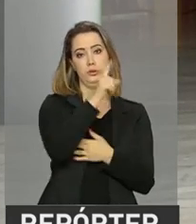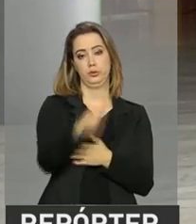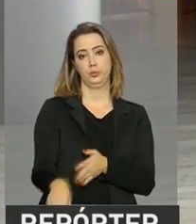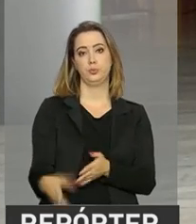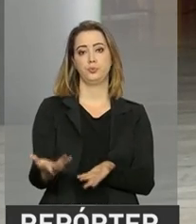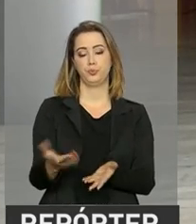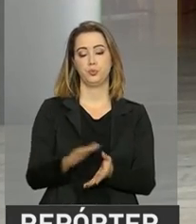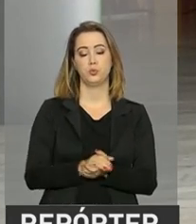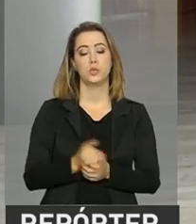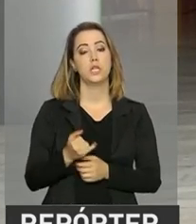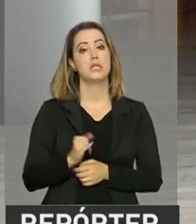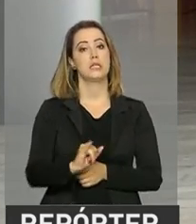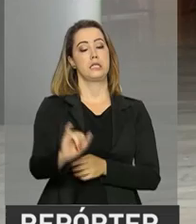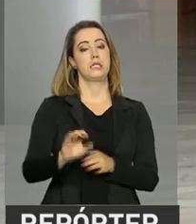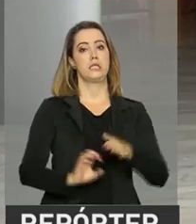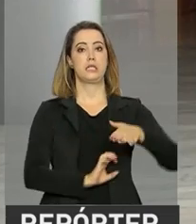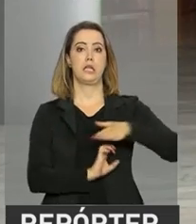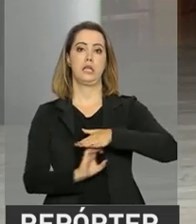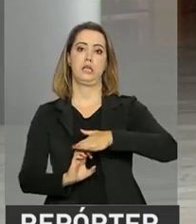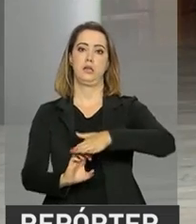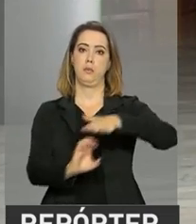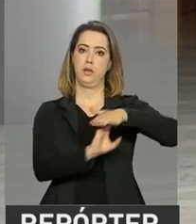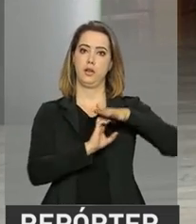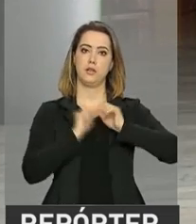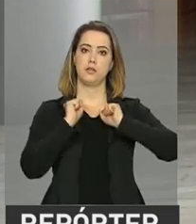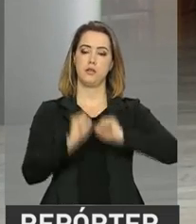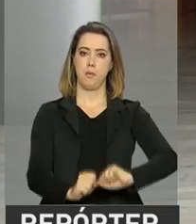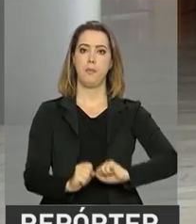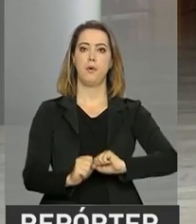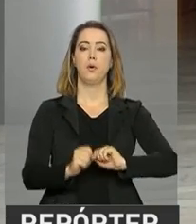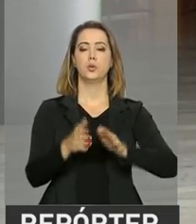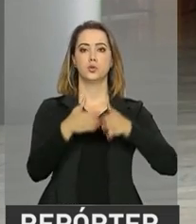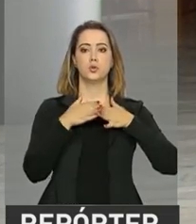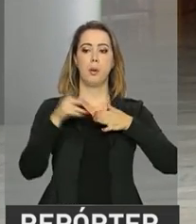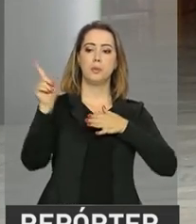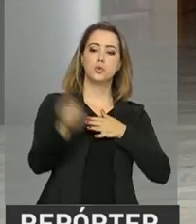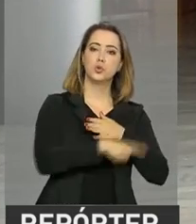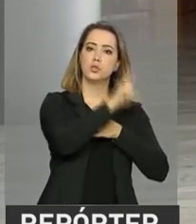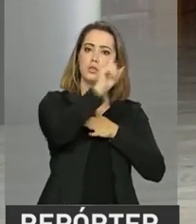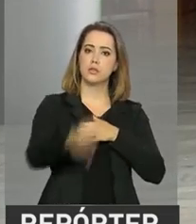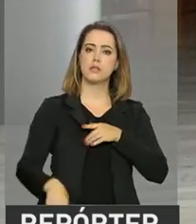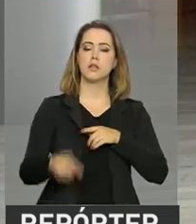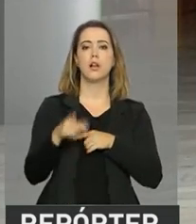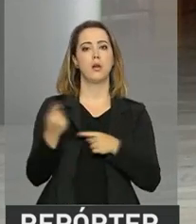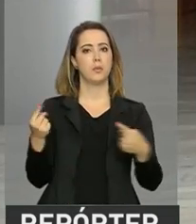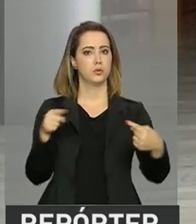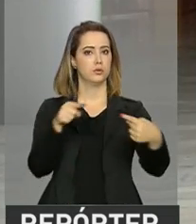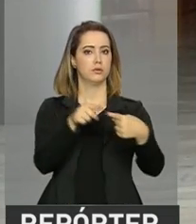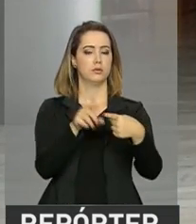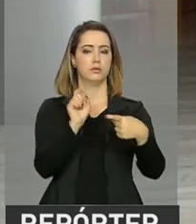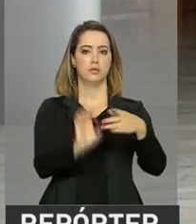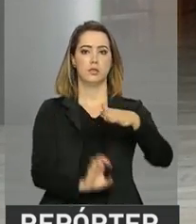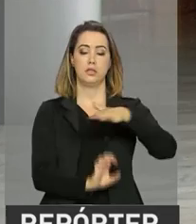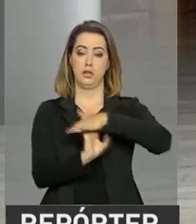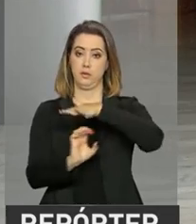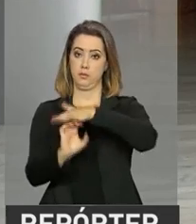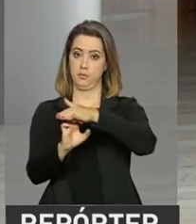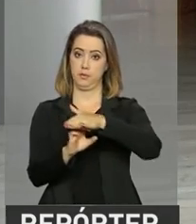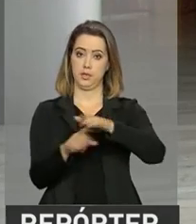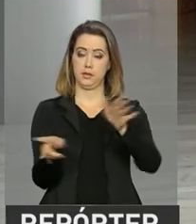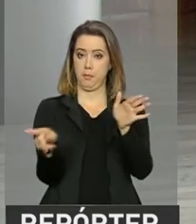empresariais, o beneficiário titular poderá pedir a sua exclusão ou de algum dependente diretamente na empresa em que